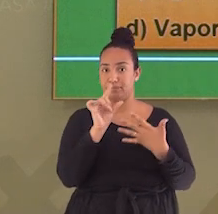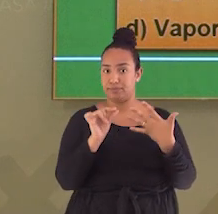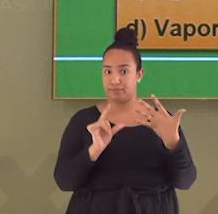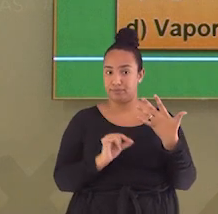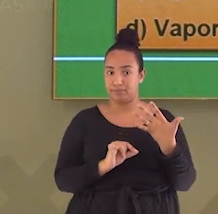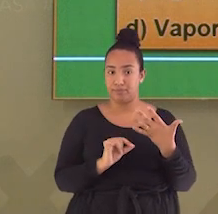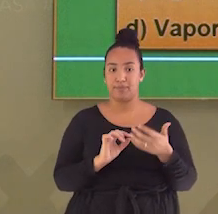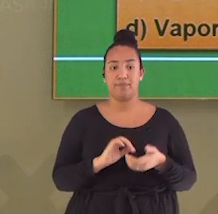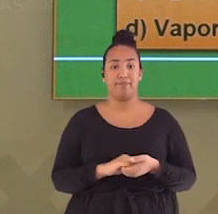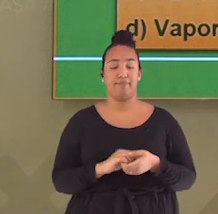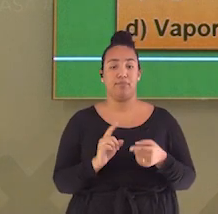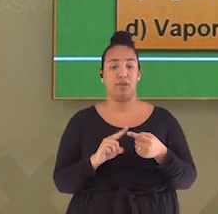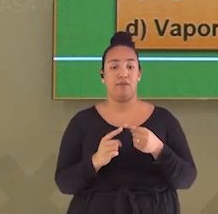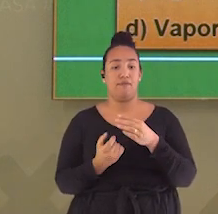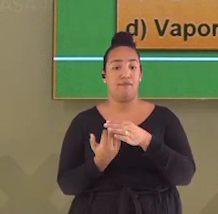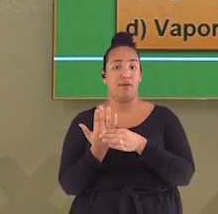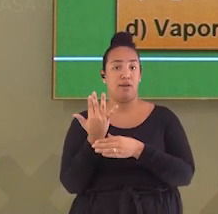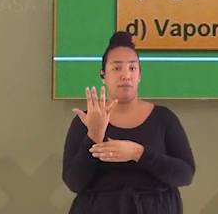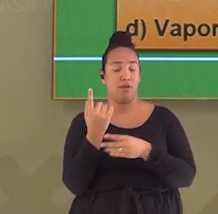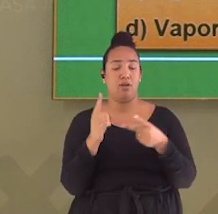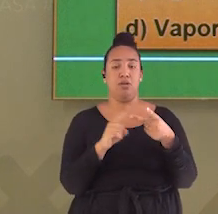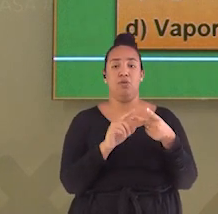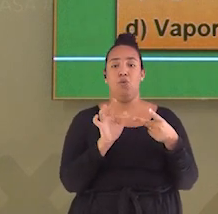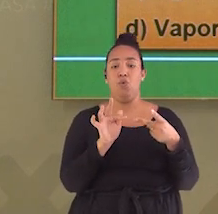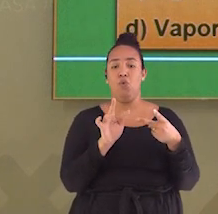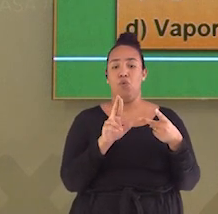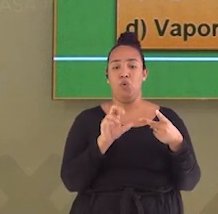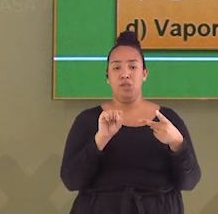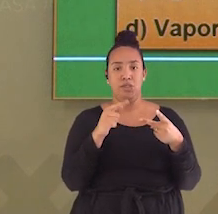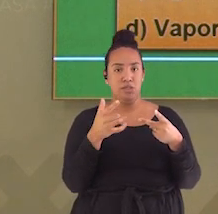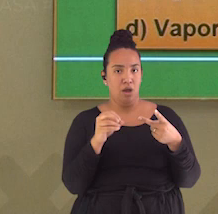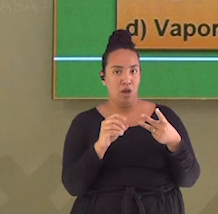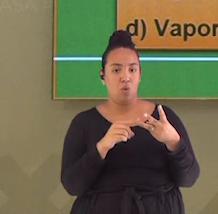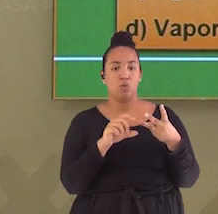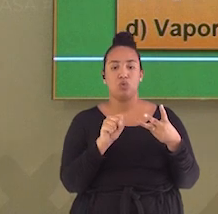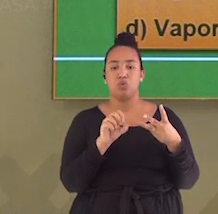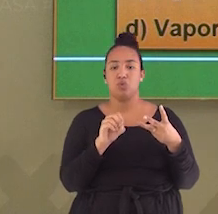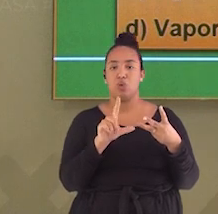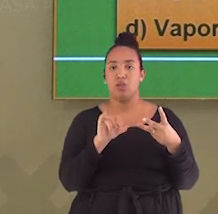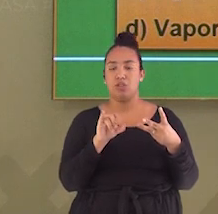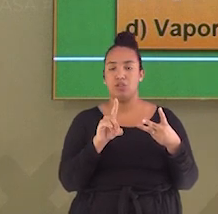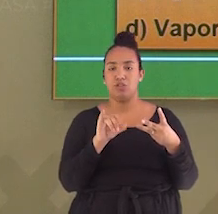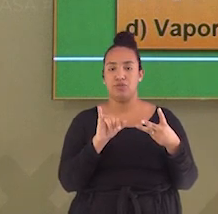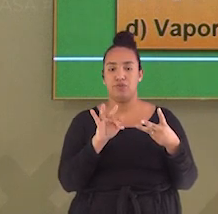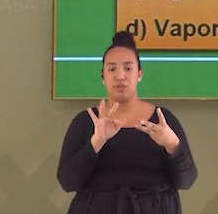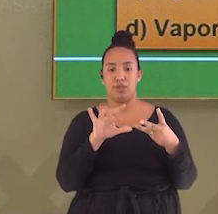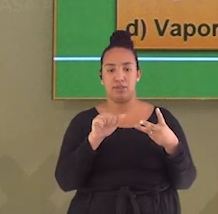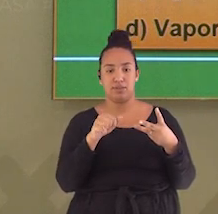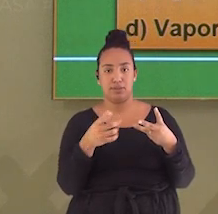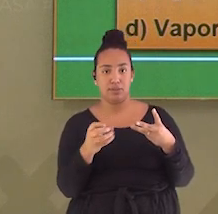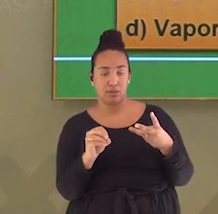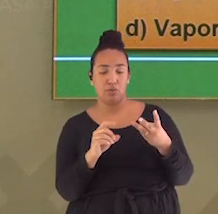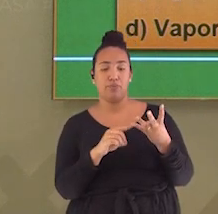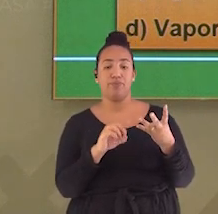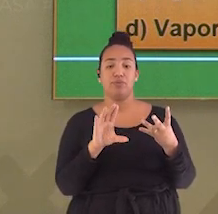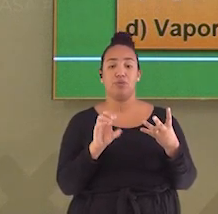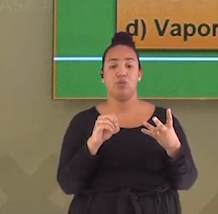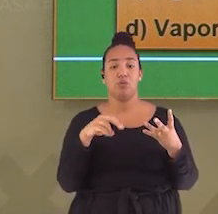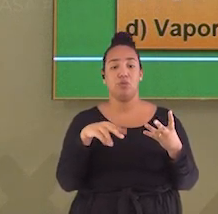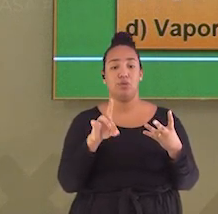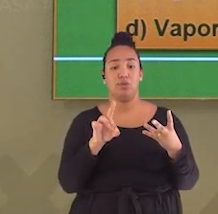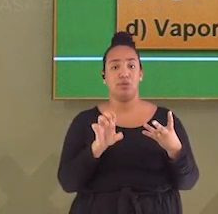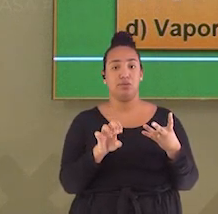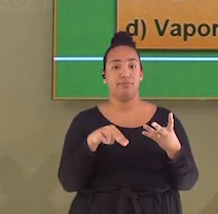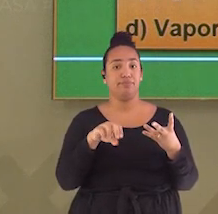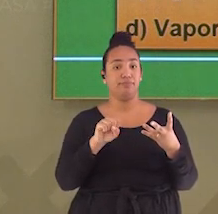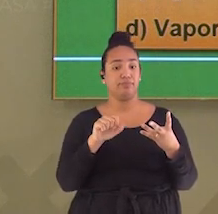opções, que são a vaporização, a fusão, a solidificação e a condensação. E agora